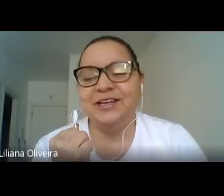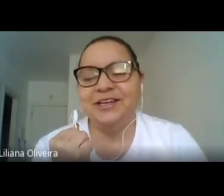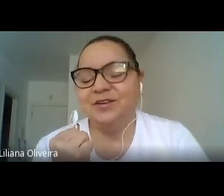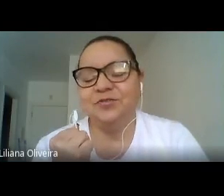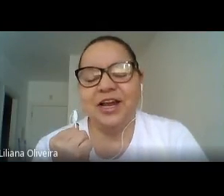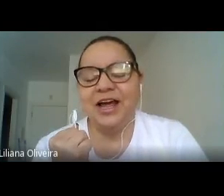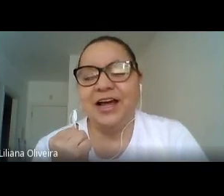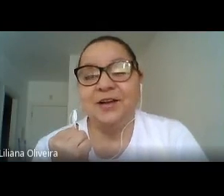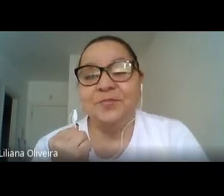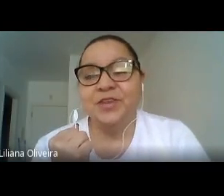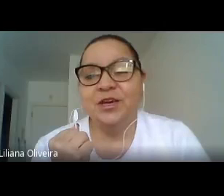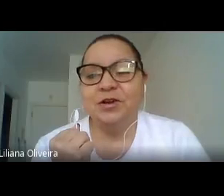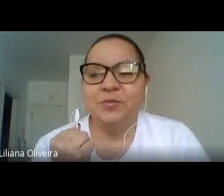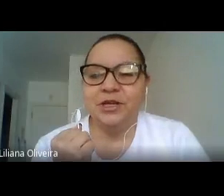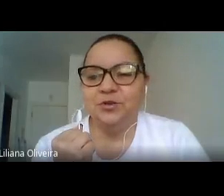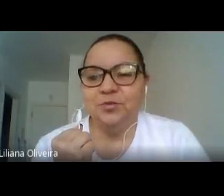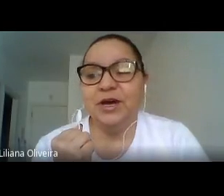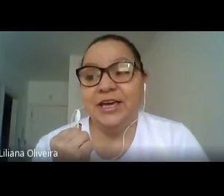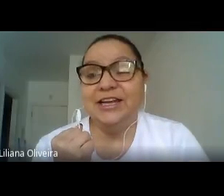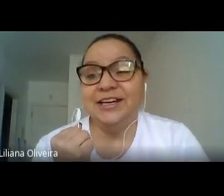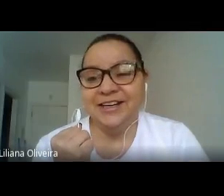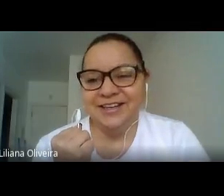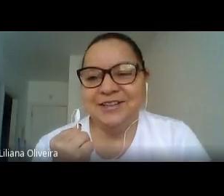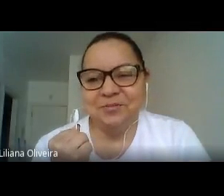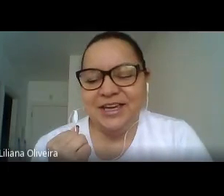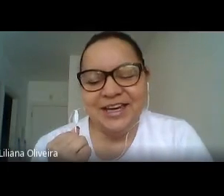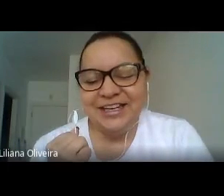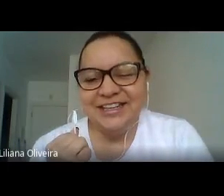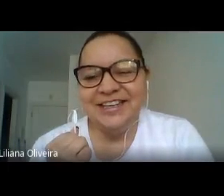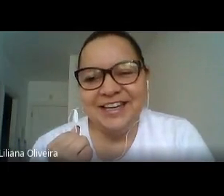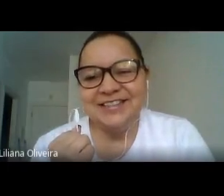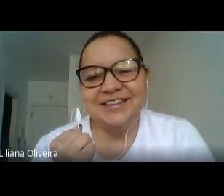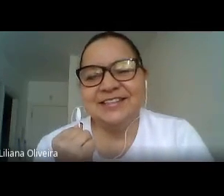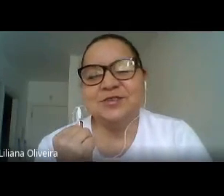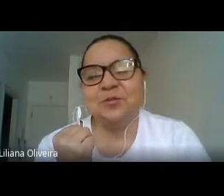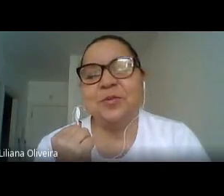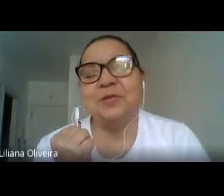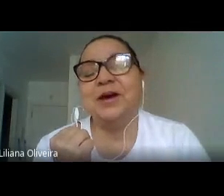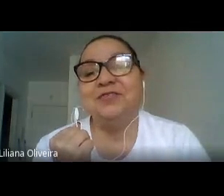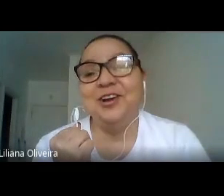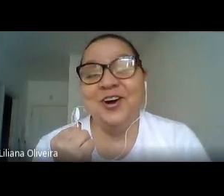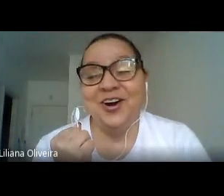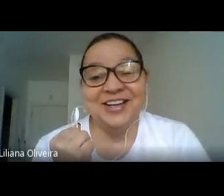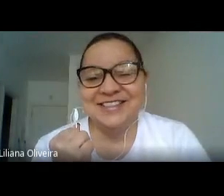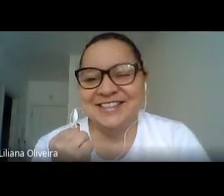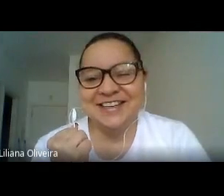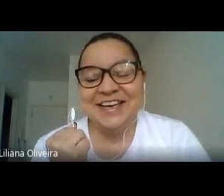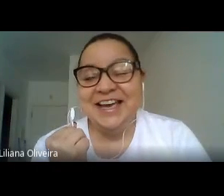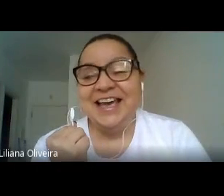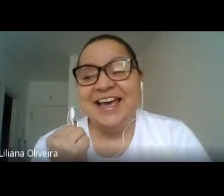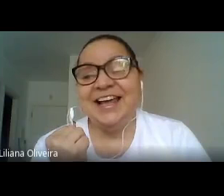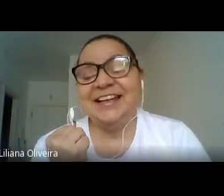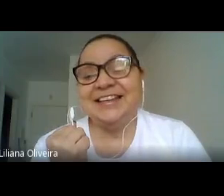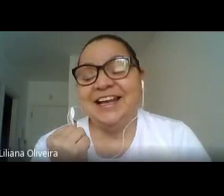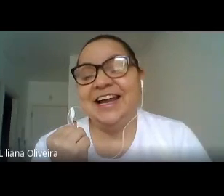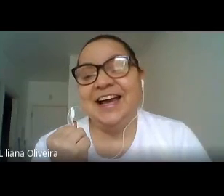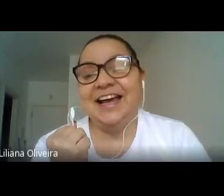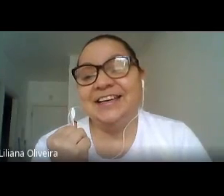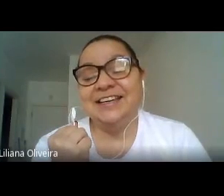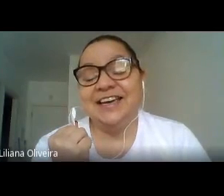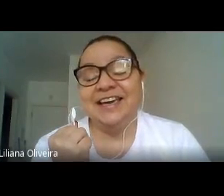ouvindo a Eliane falar, eu lembrei de uma Eliane também, Elianiense de São Cepé, maravilhosa.